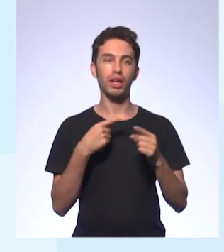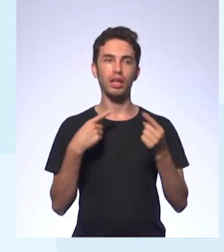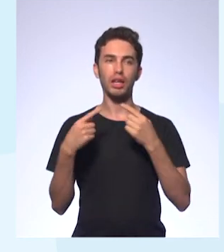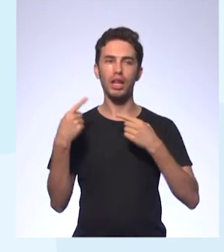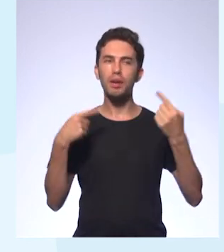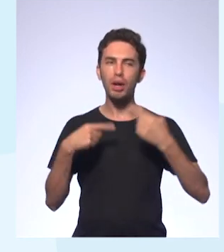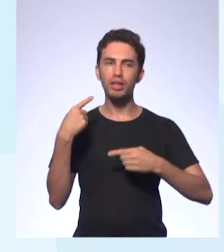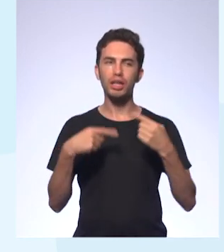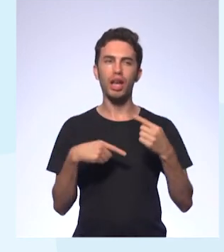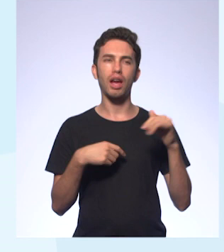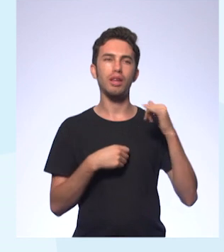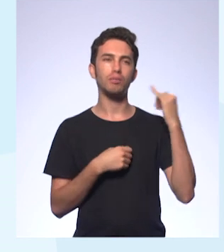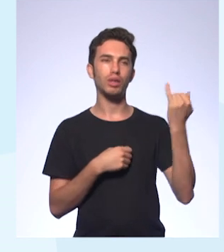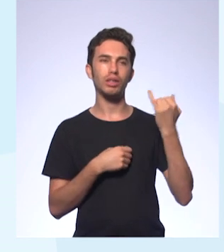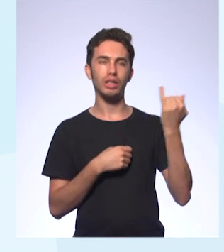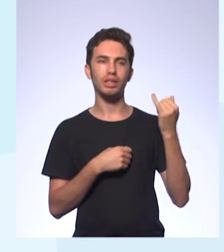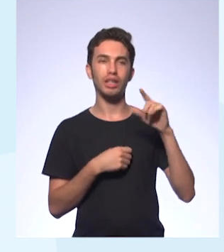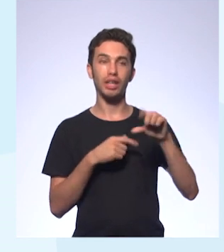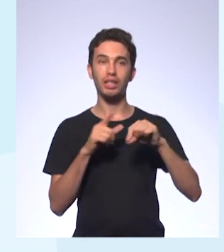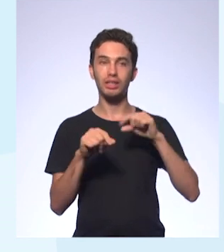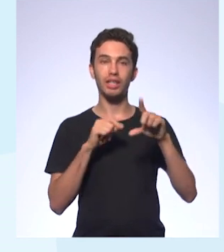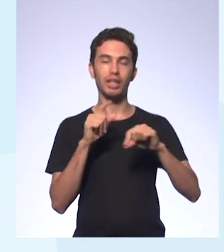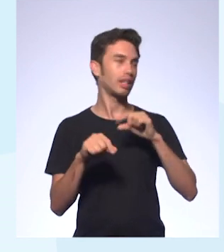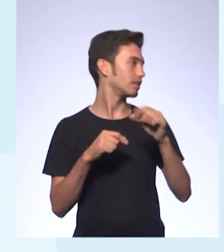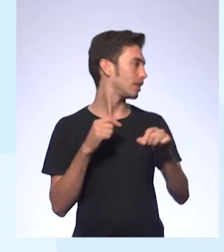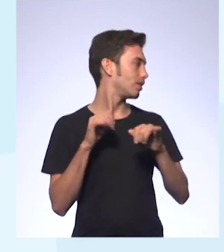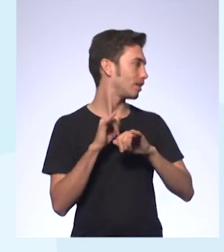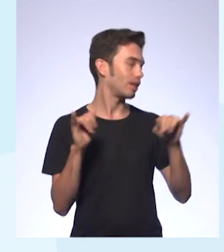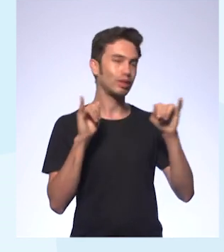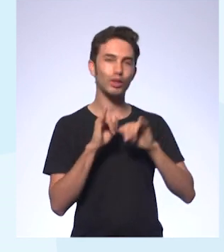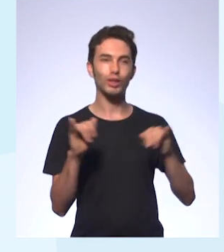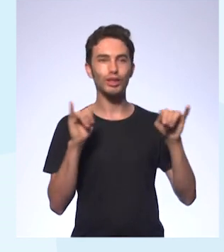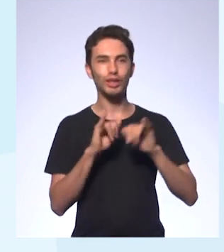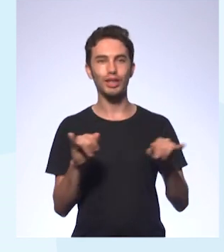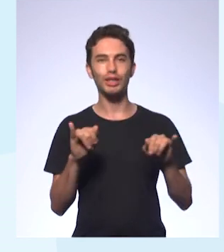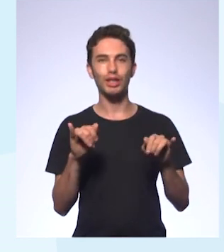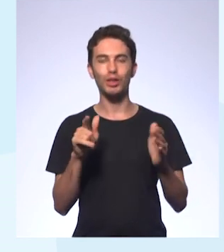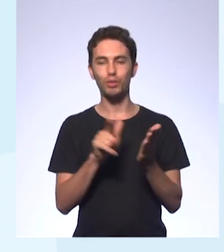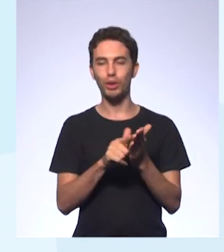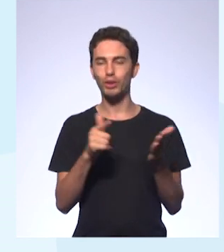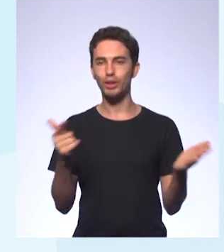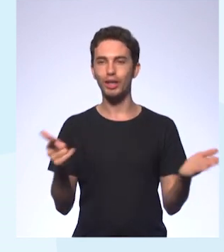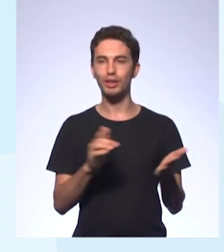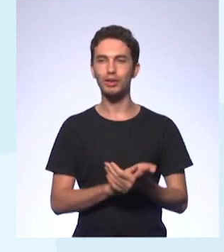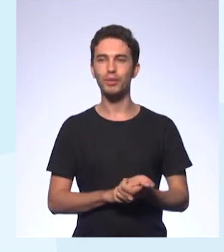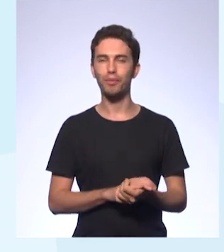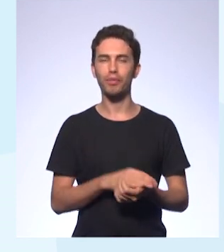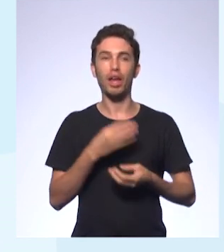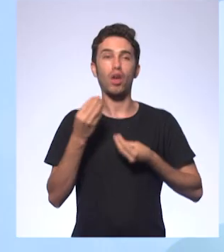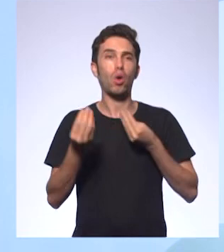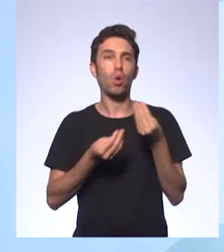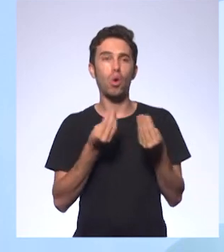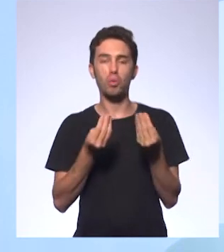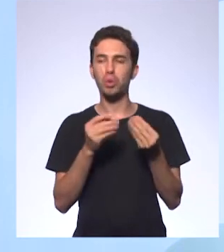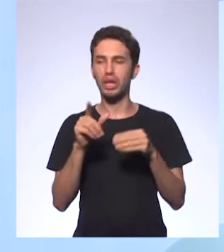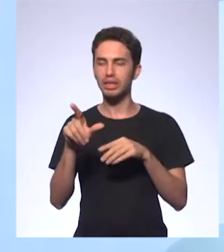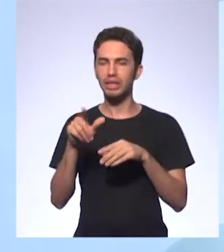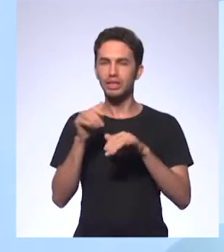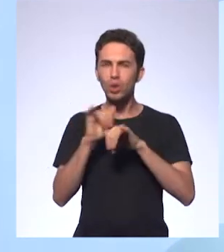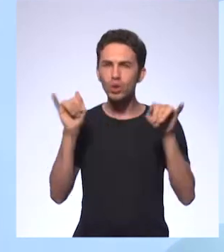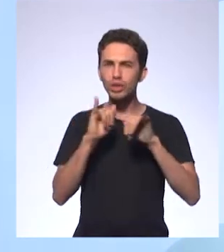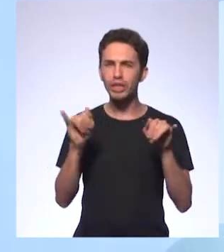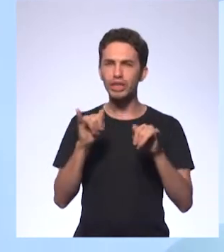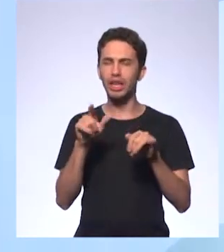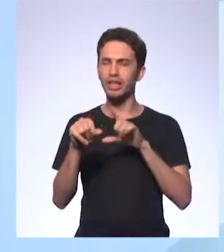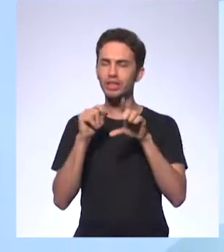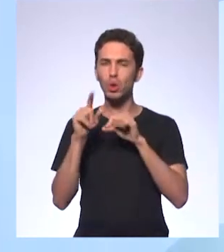a importância da seleção das notícias no meio jornalístico. Como que essas notícias são selecionadas, como que se